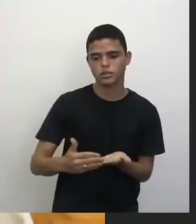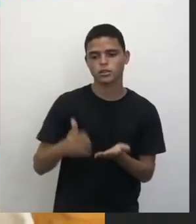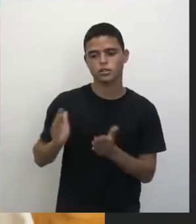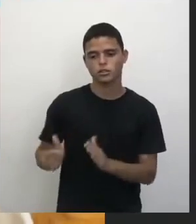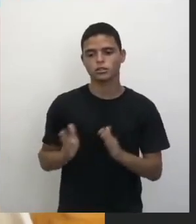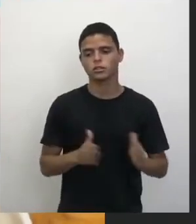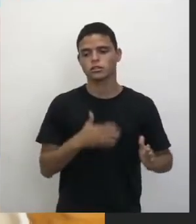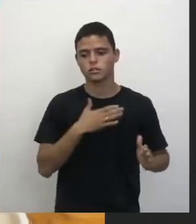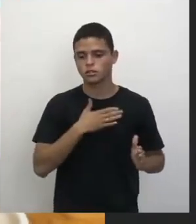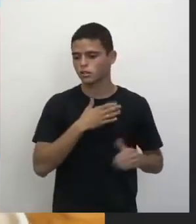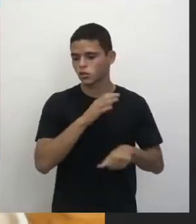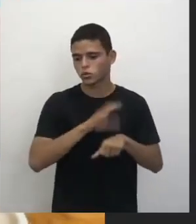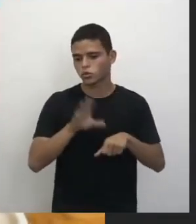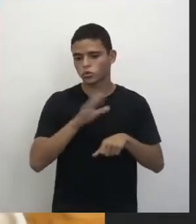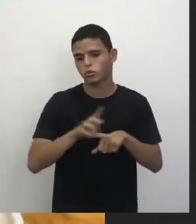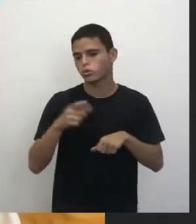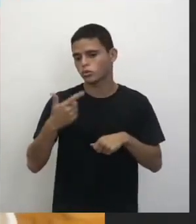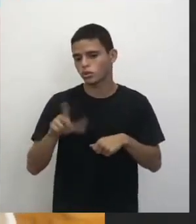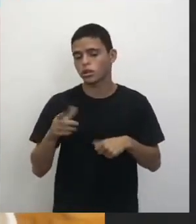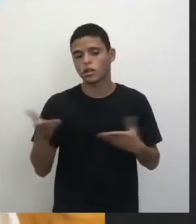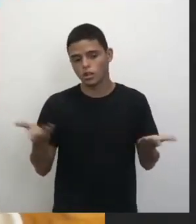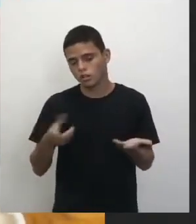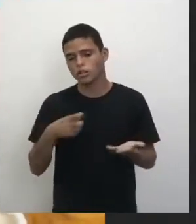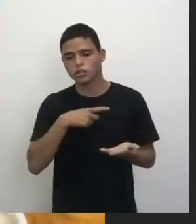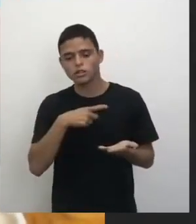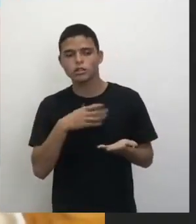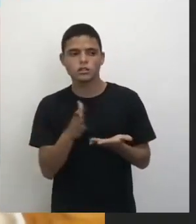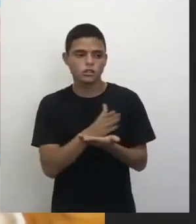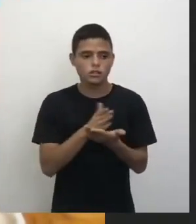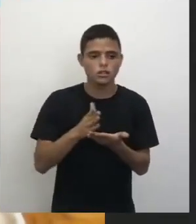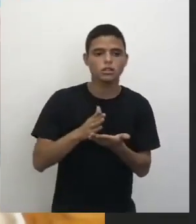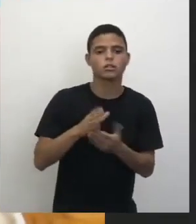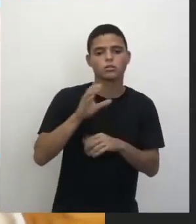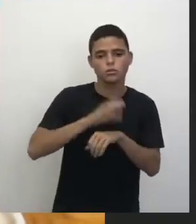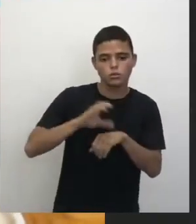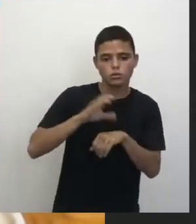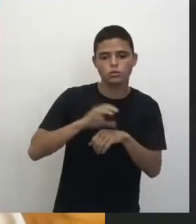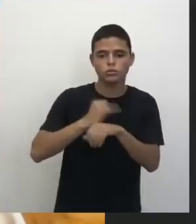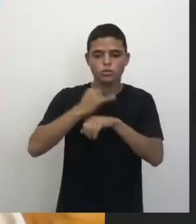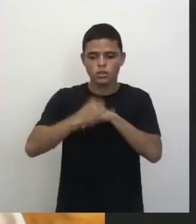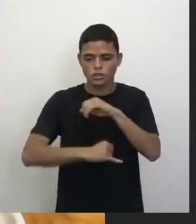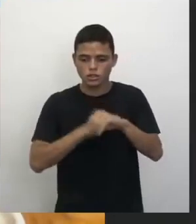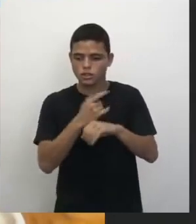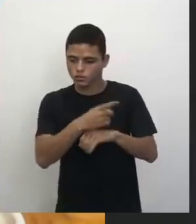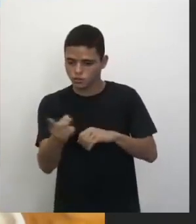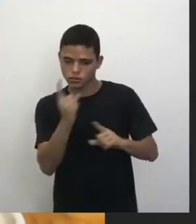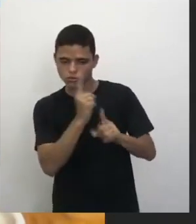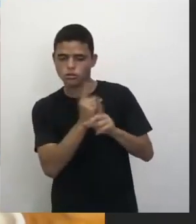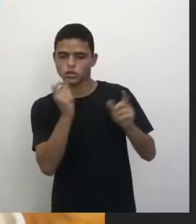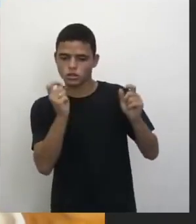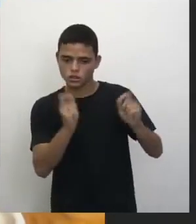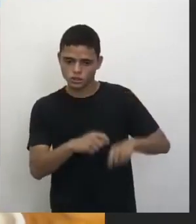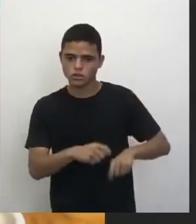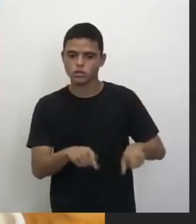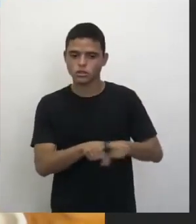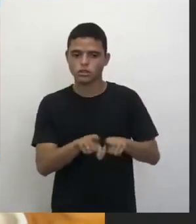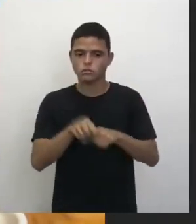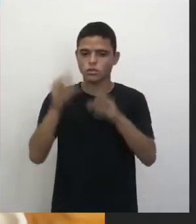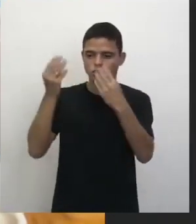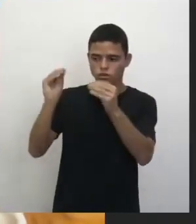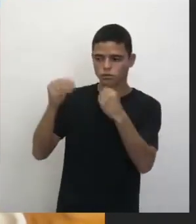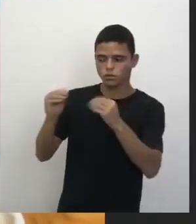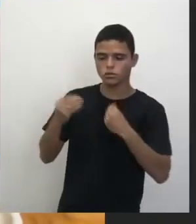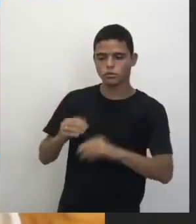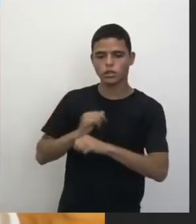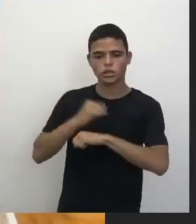tinha curso, não tinha nada, né? Hoje em dia você já tem alguns cursos, inclusive online na internet. E para publicar também pela